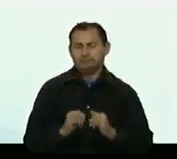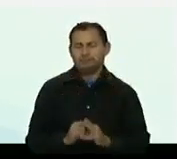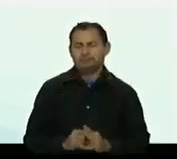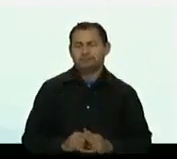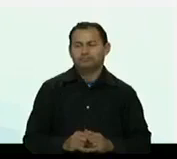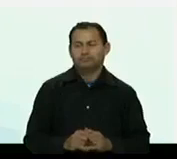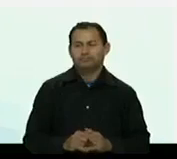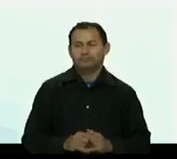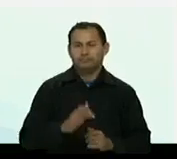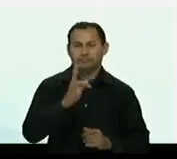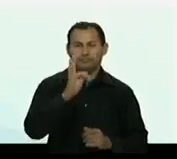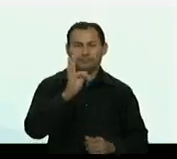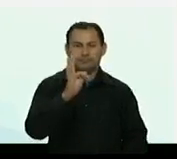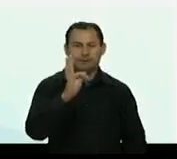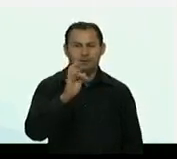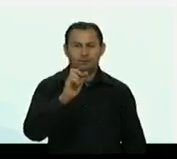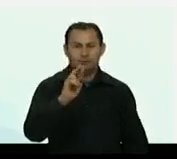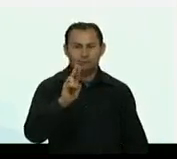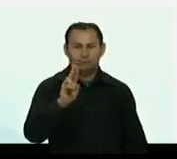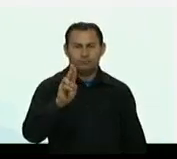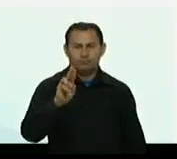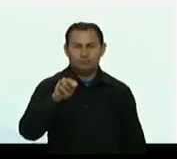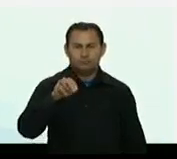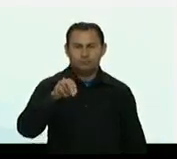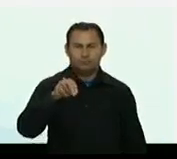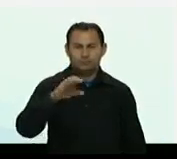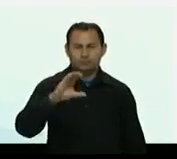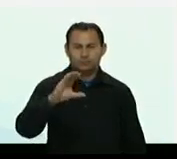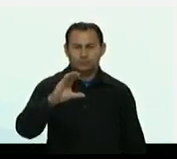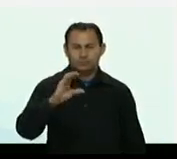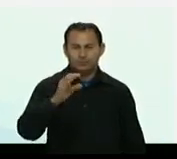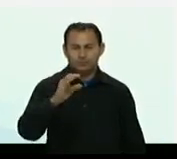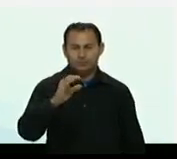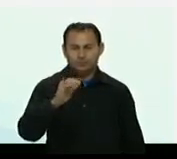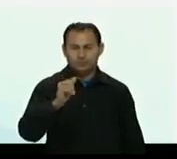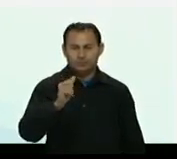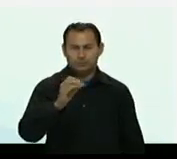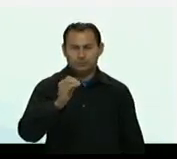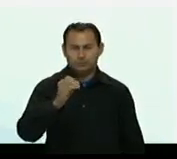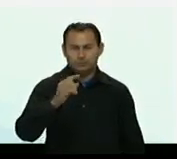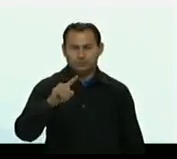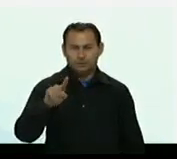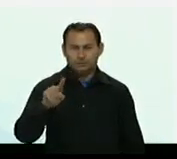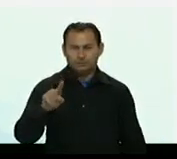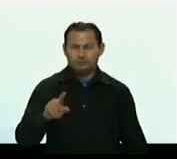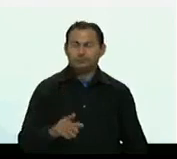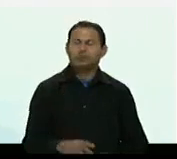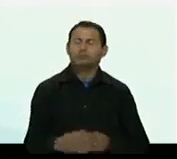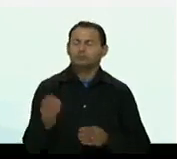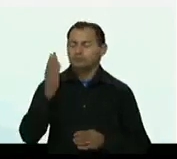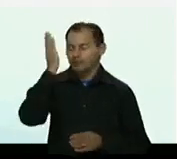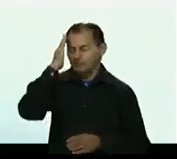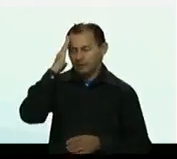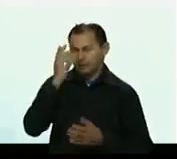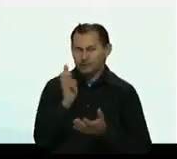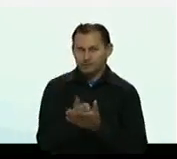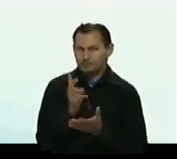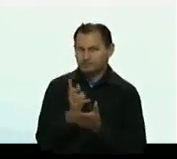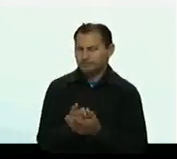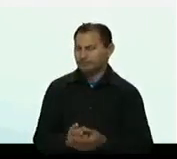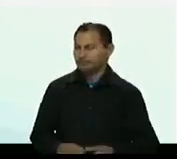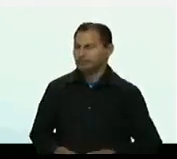uma função. Então, é importante você saber o que é uma imagem, identificar, e veja que nem